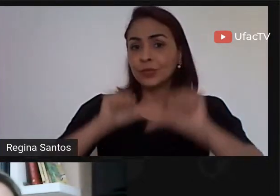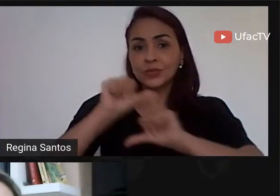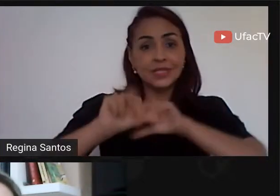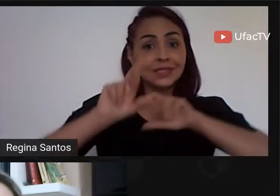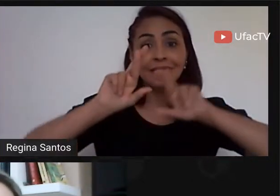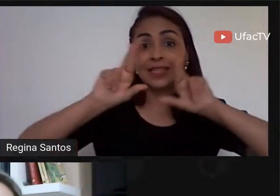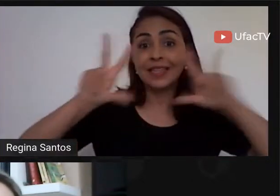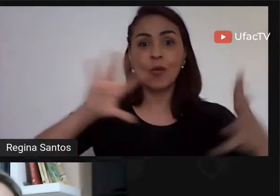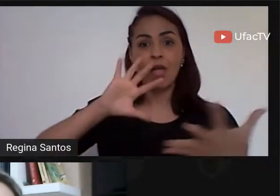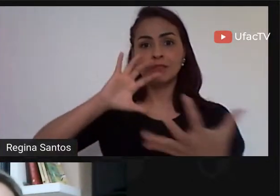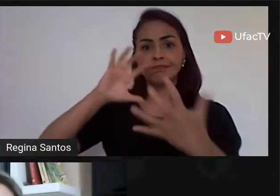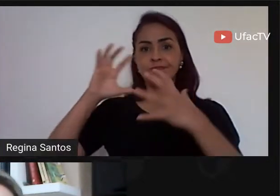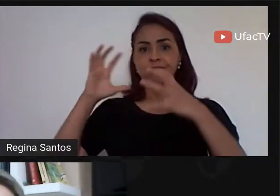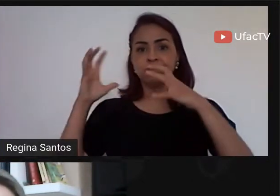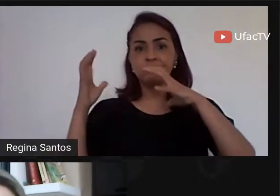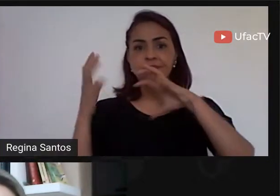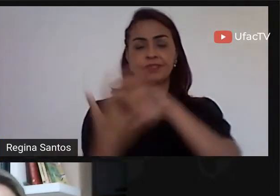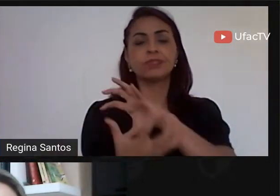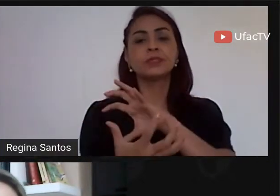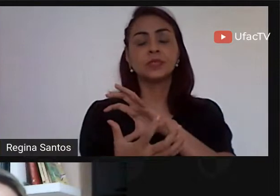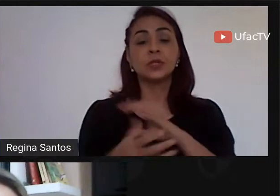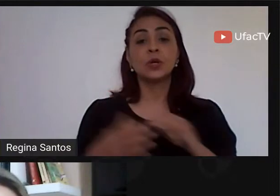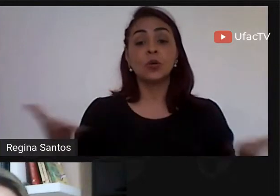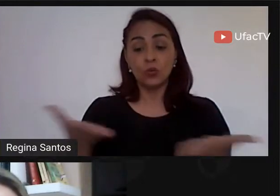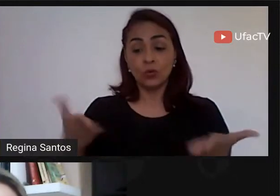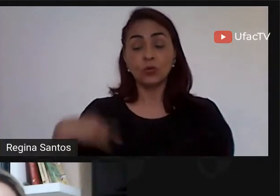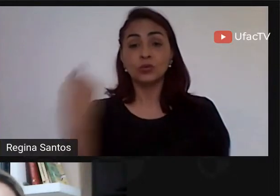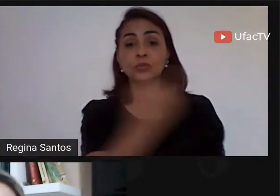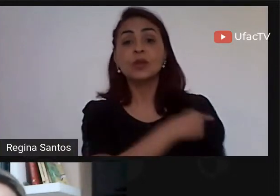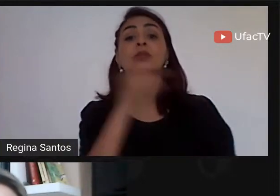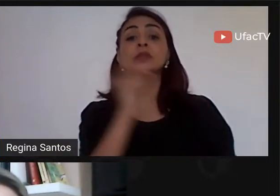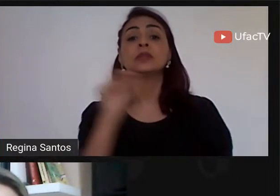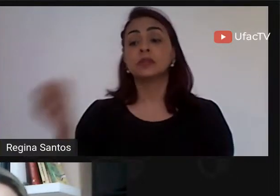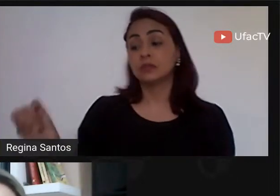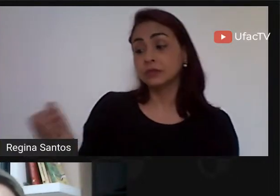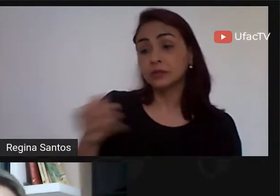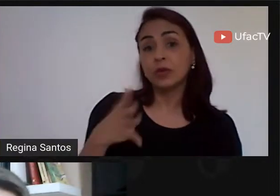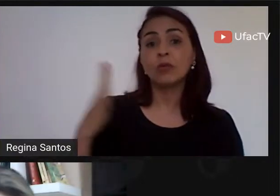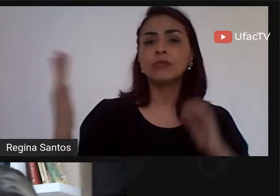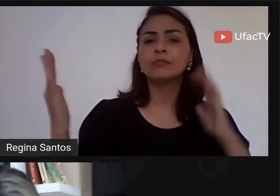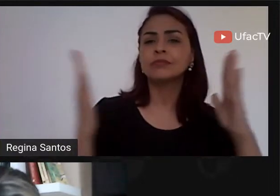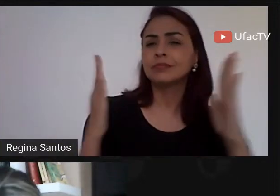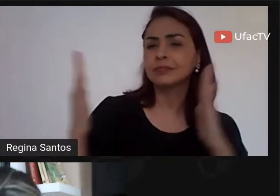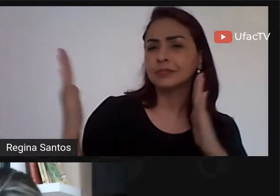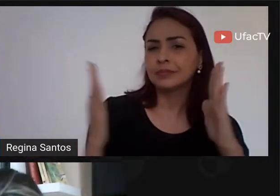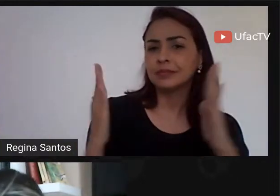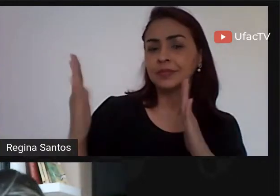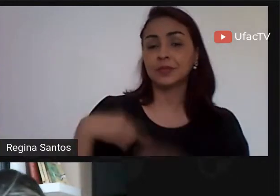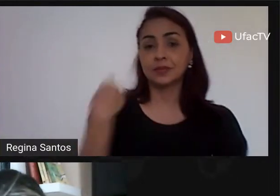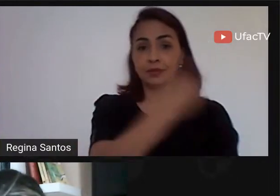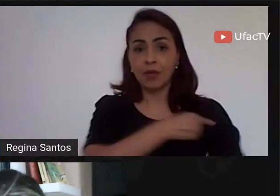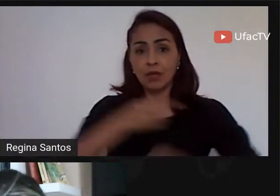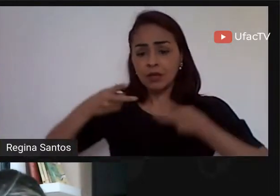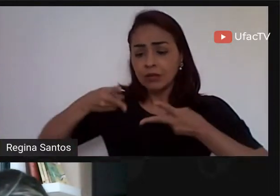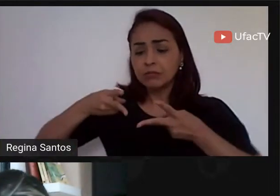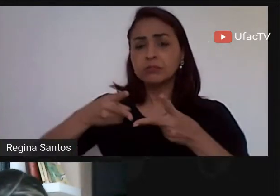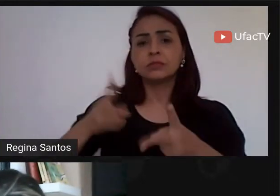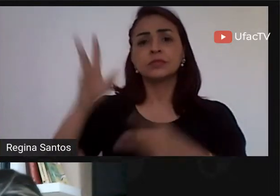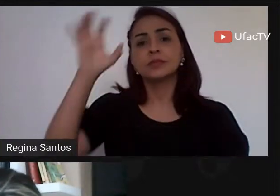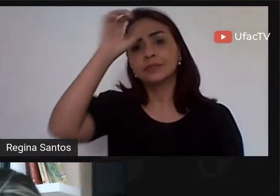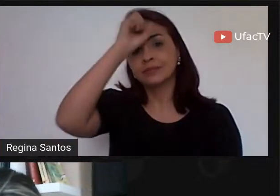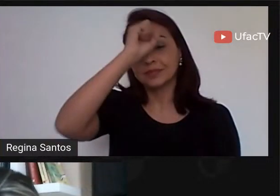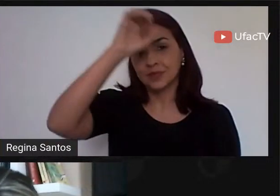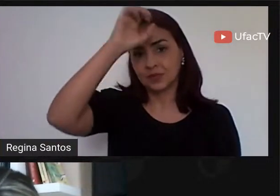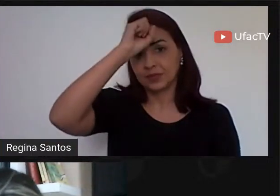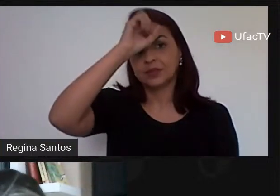nós estamos numa nova realidade, num novo momento que nós estamos, continuamos, né, Tati, aprendendo. E aí, a